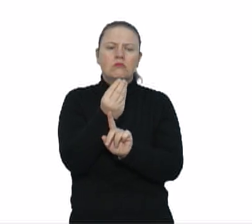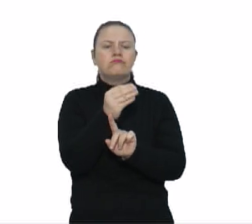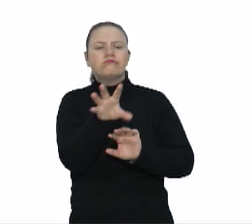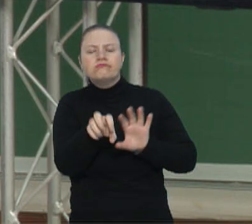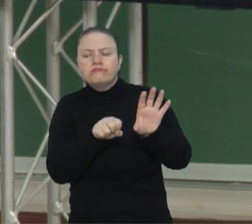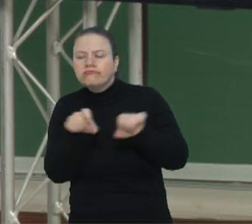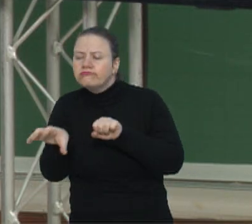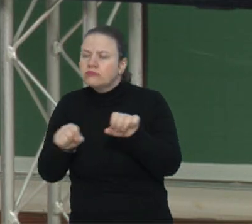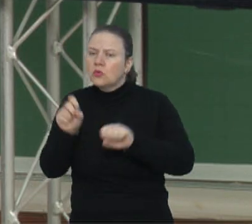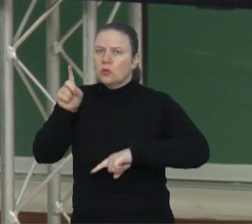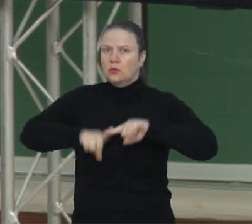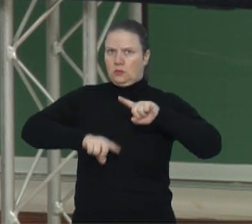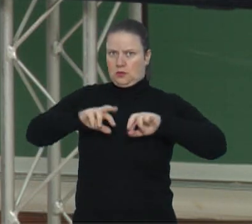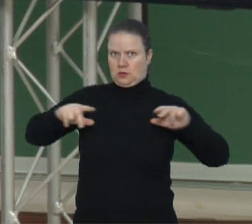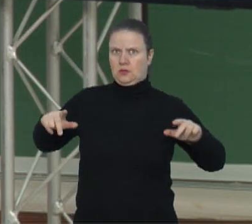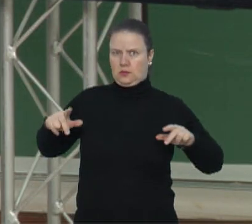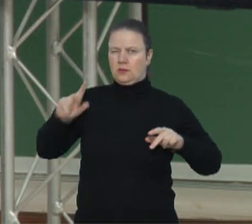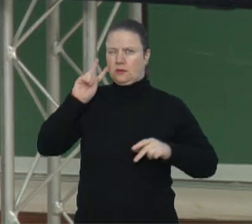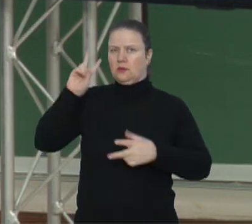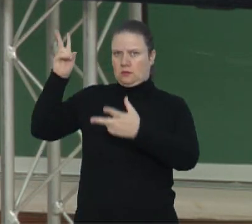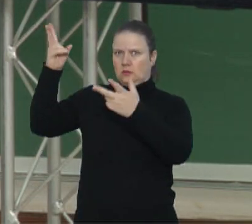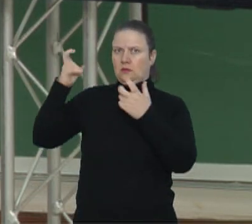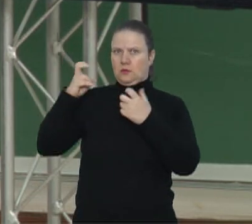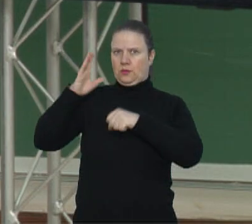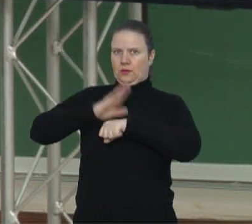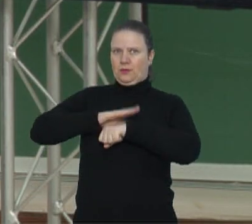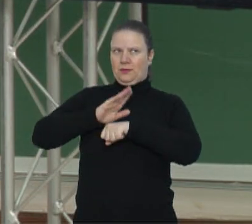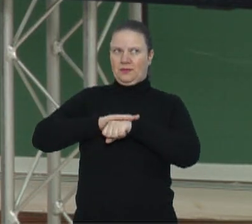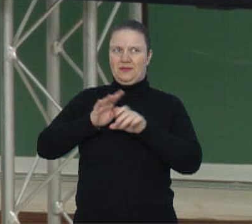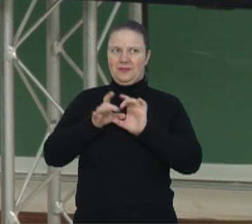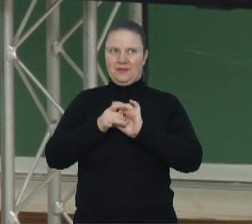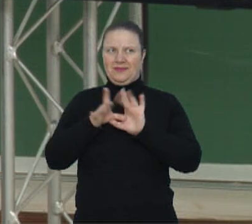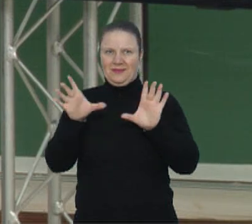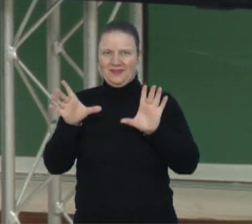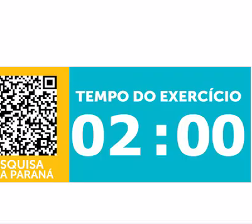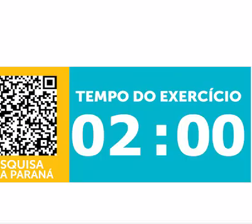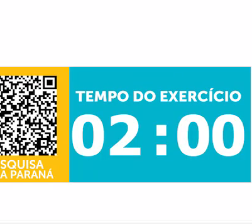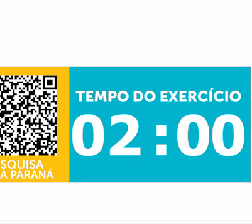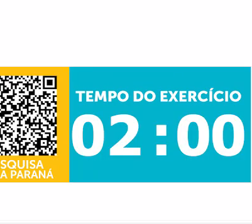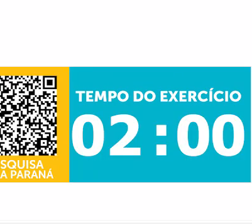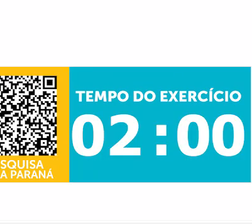desse modo, como vocês vão ver na figura. Então, vou dar um tempo para vocês observarem.